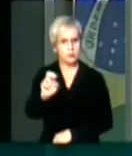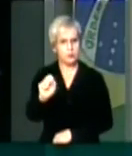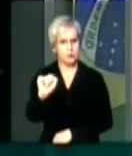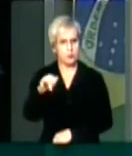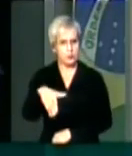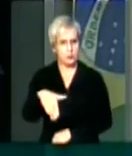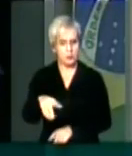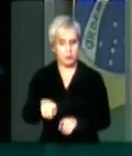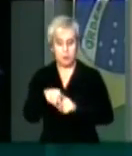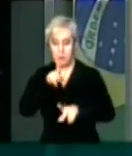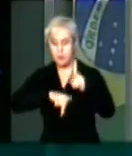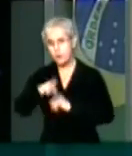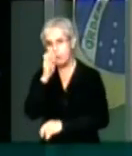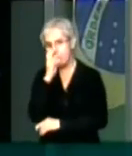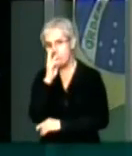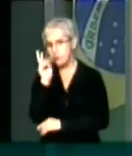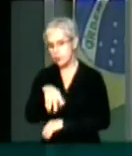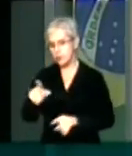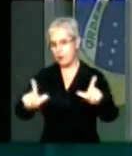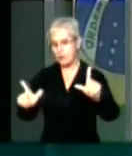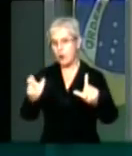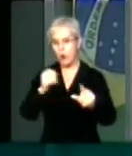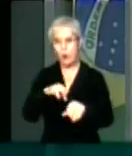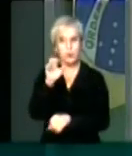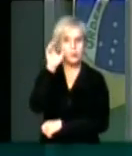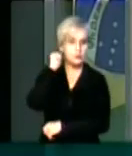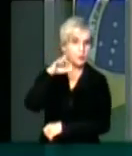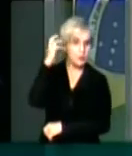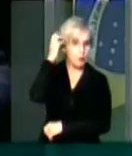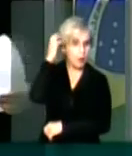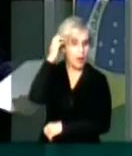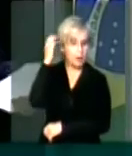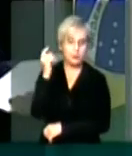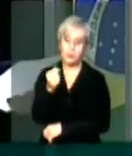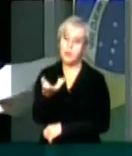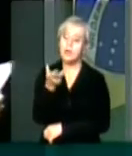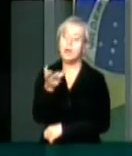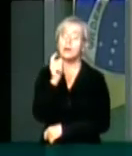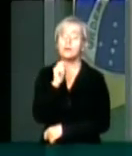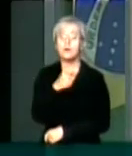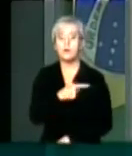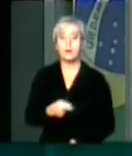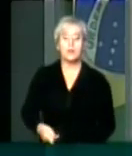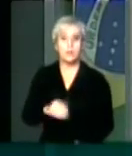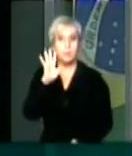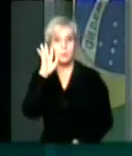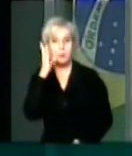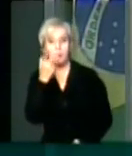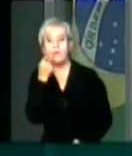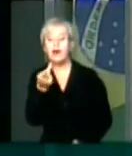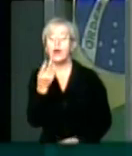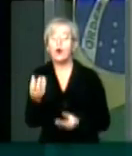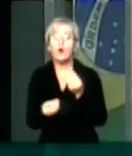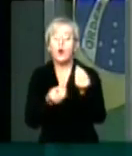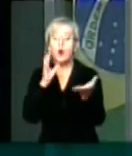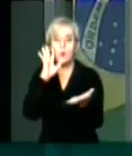povo que estava em frente à televisão ou ao seu radinho esperava é que ela dissesse como vai resolver o problema da